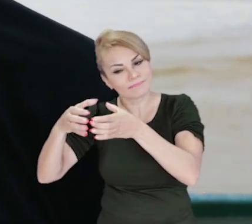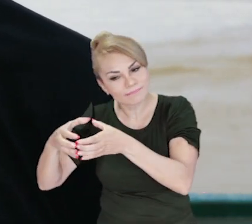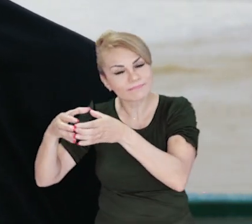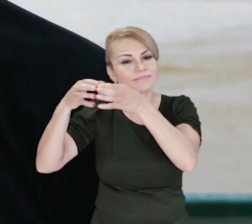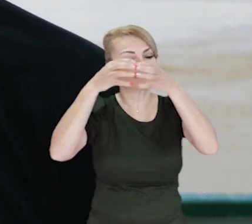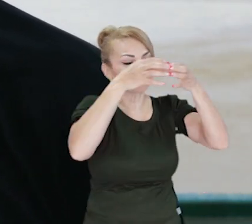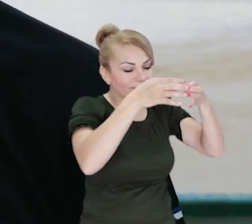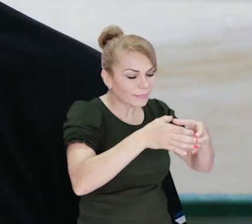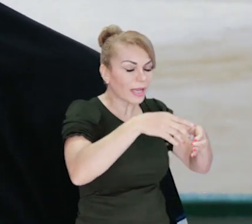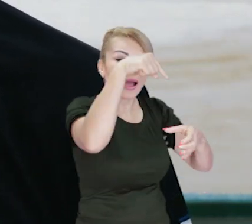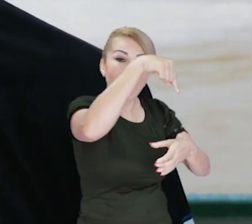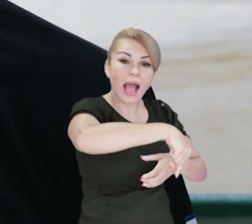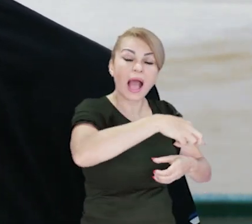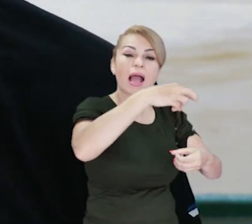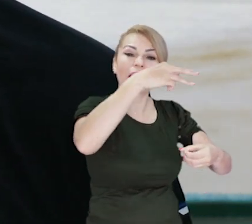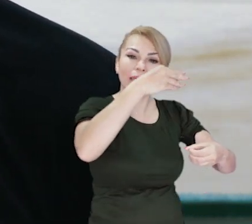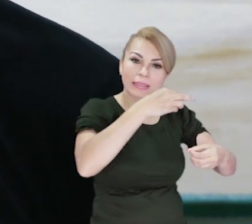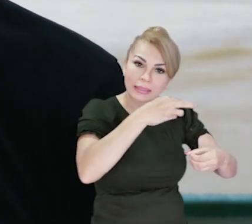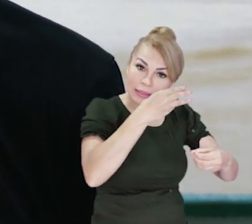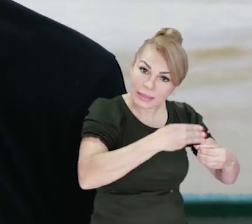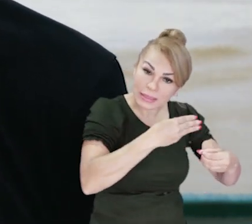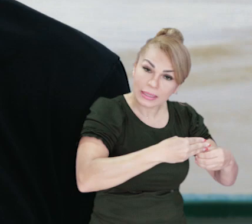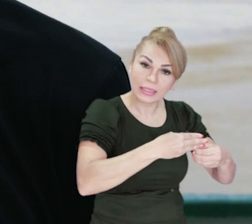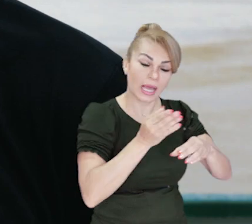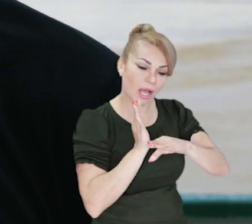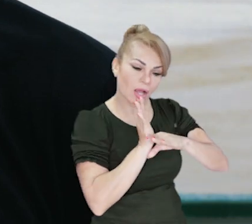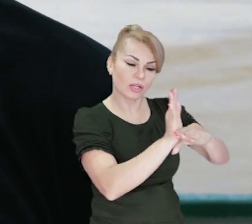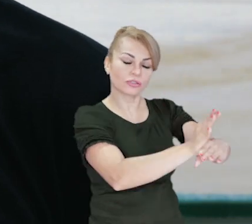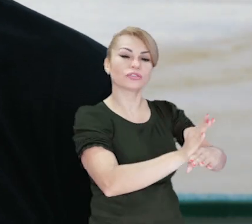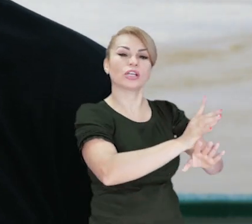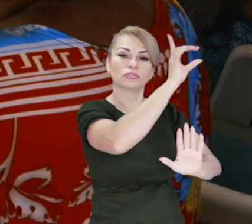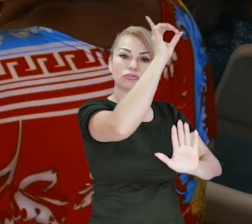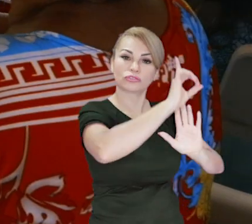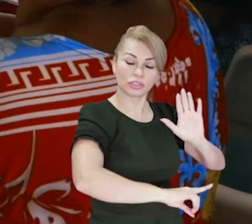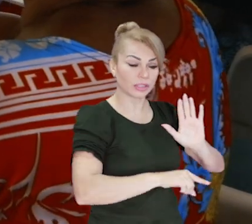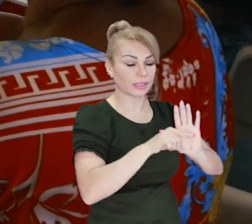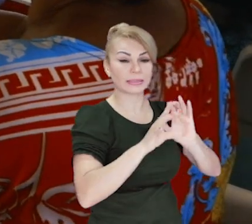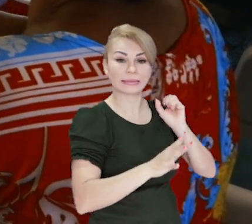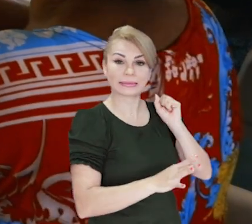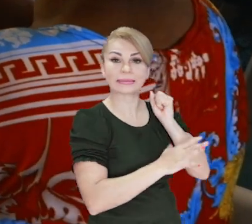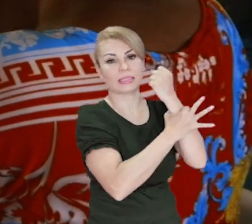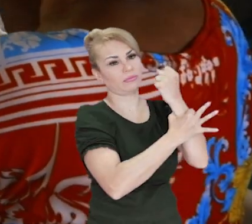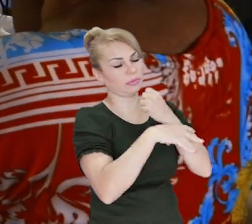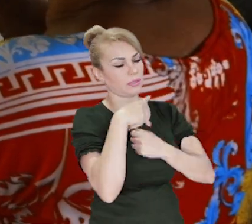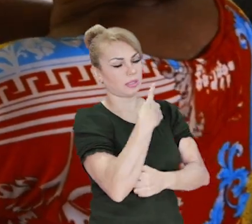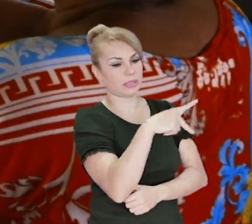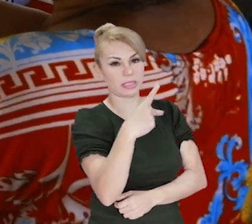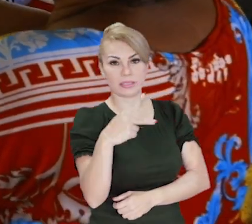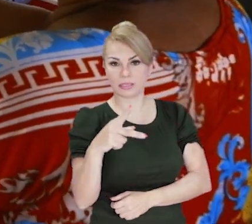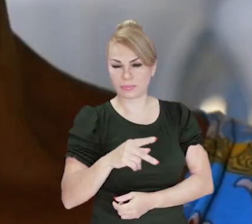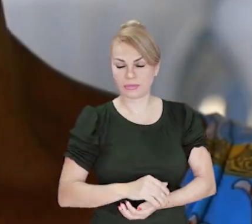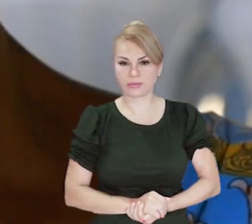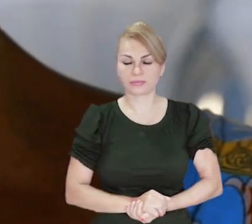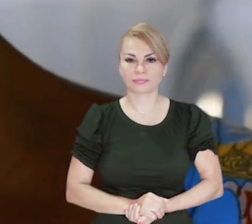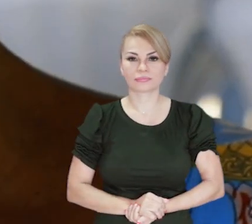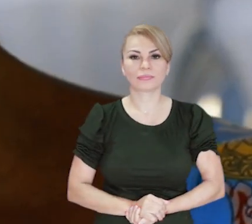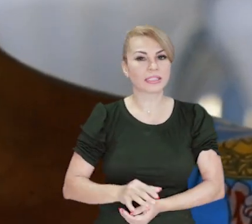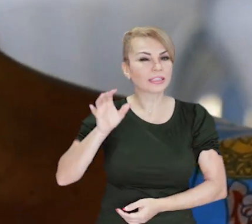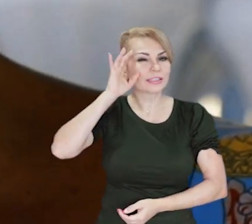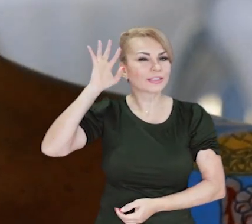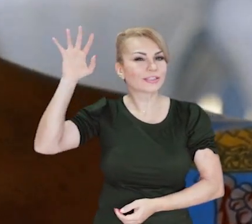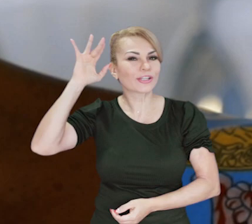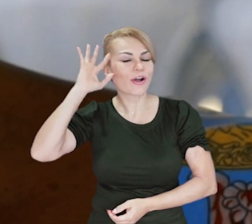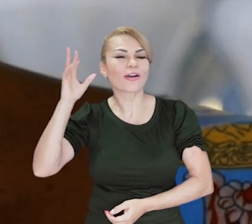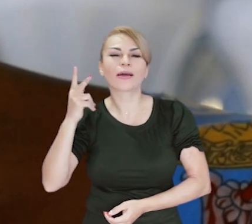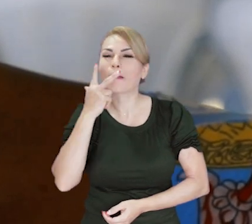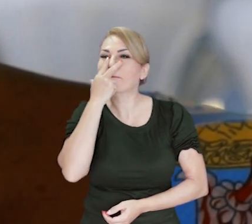realmente reconhecer direitos que são assegurados a essas pessoas. São histórias que mais parecem enredo de novela, carregadas de